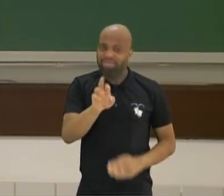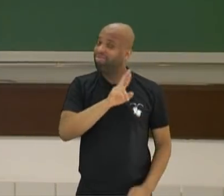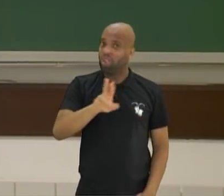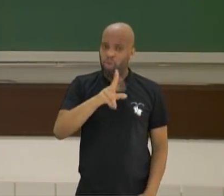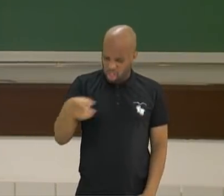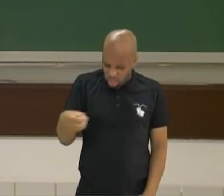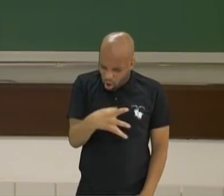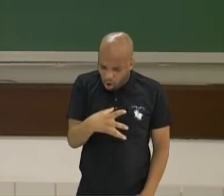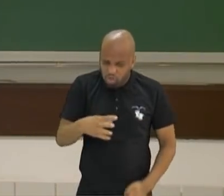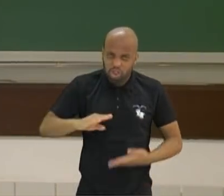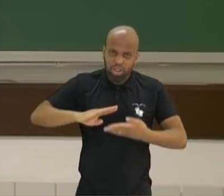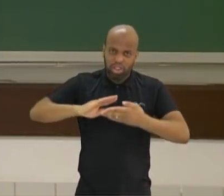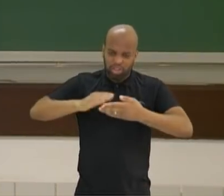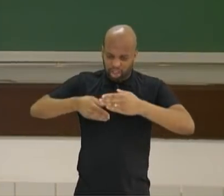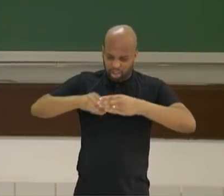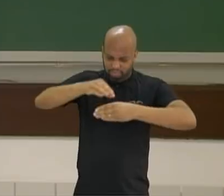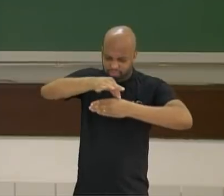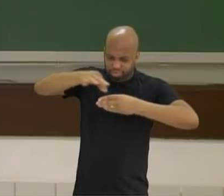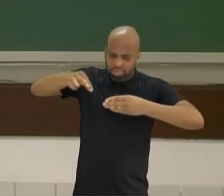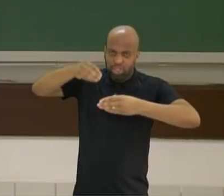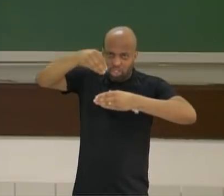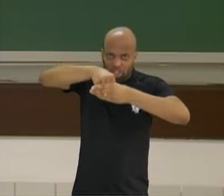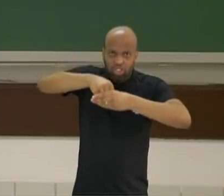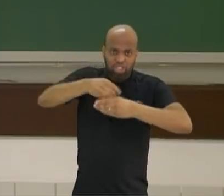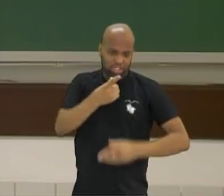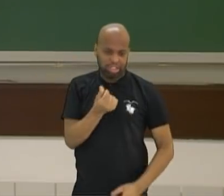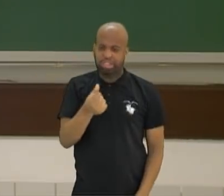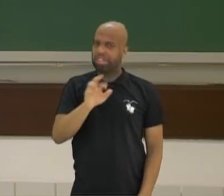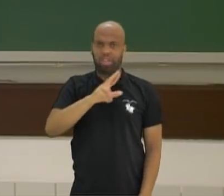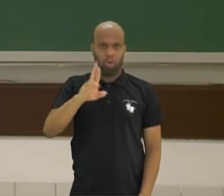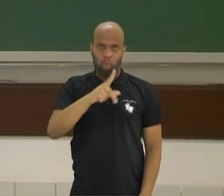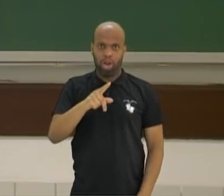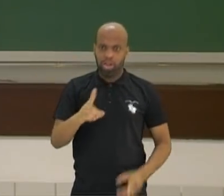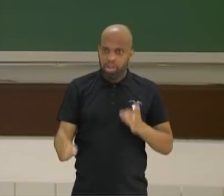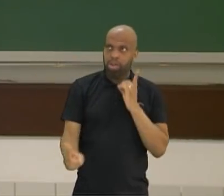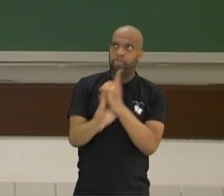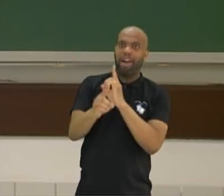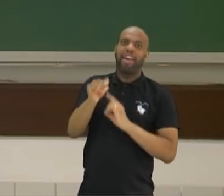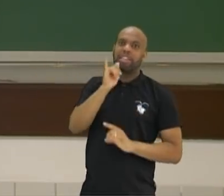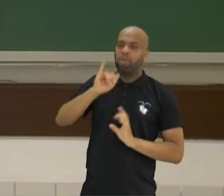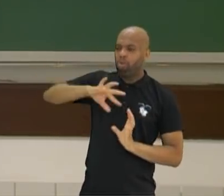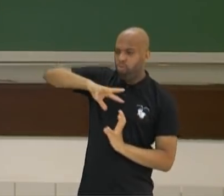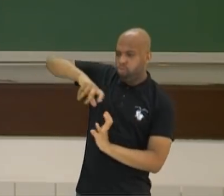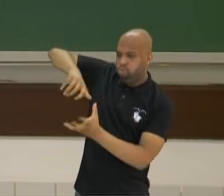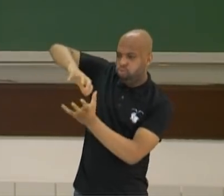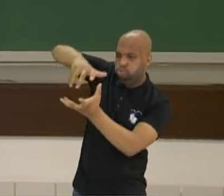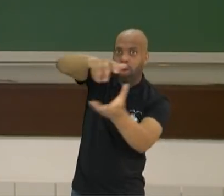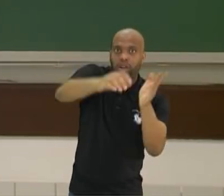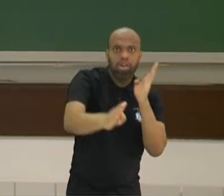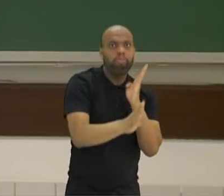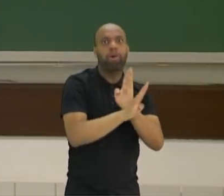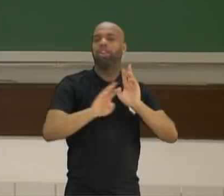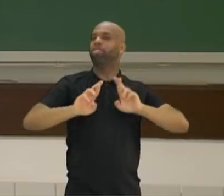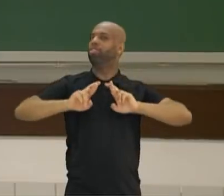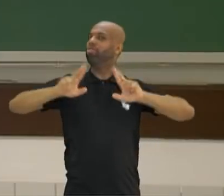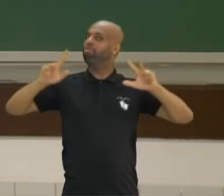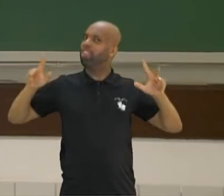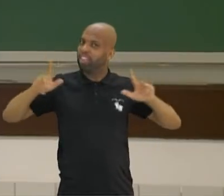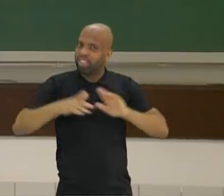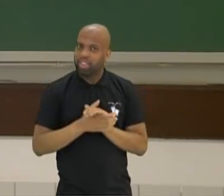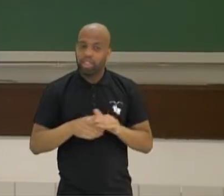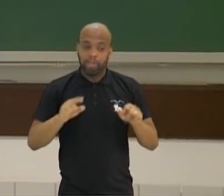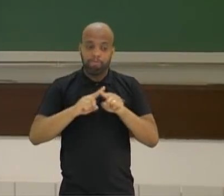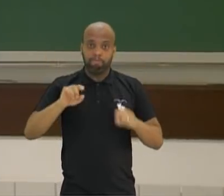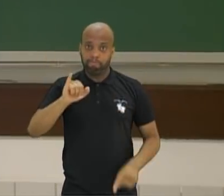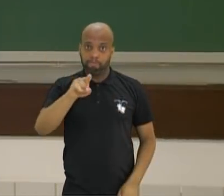algo inovador. Você não descobriu um novo planeta ou alguma coisa que ninguém sabia. Você só achou algo que